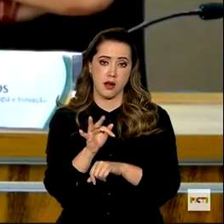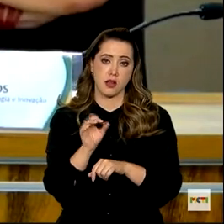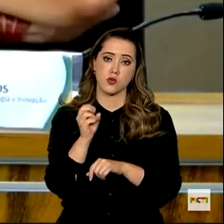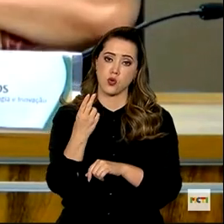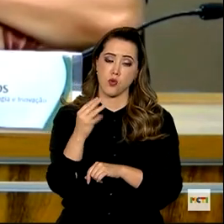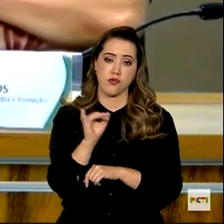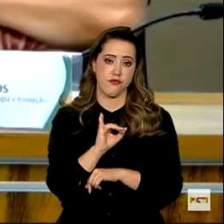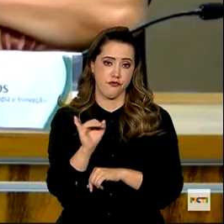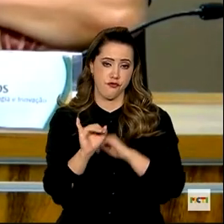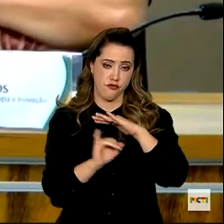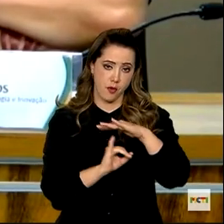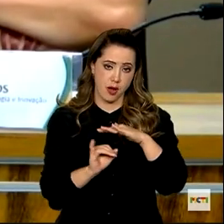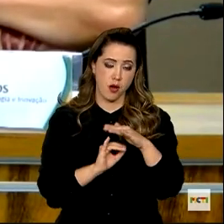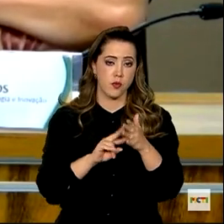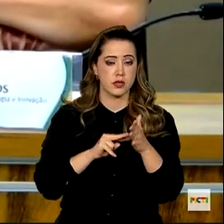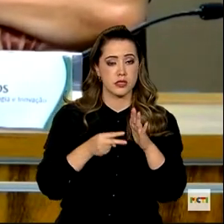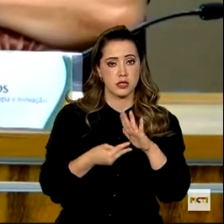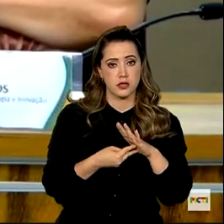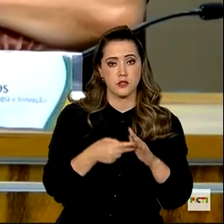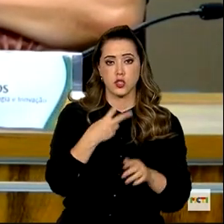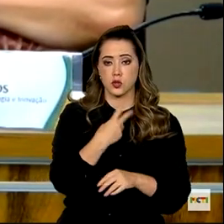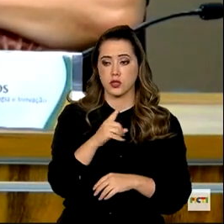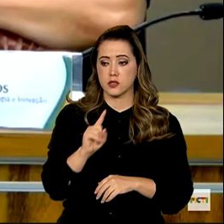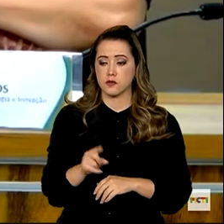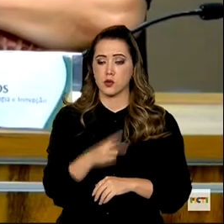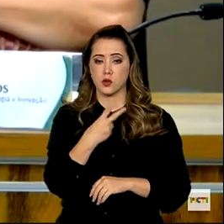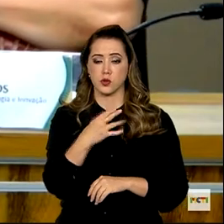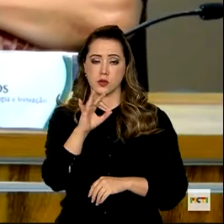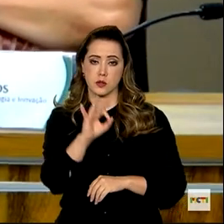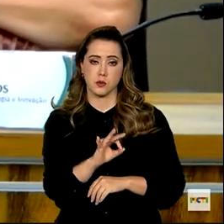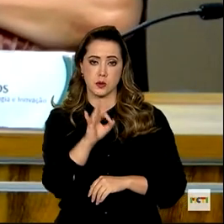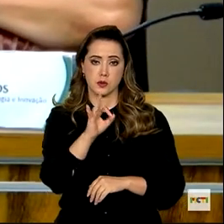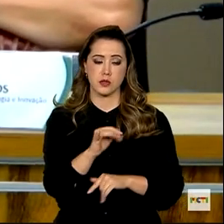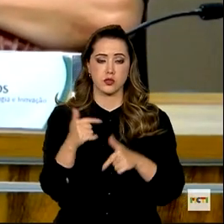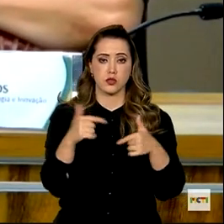indiretos, o que representa 2,2% de empregos formais.